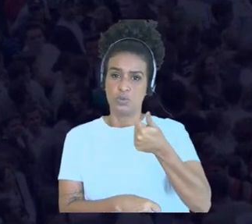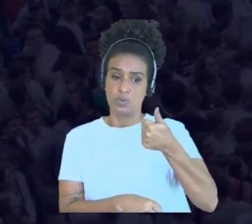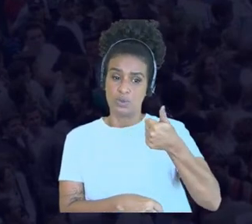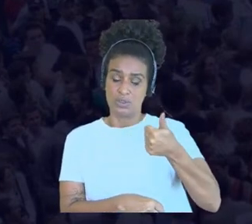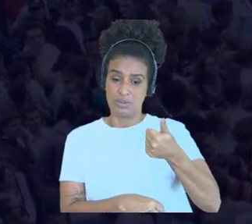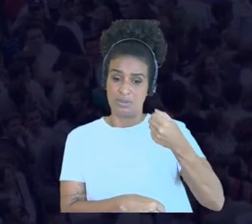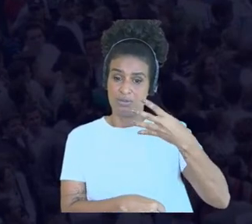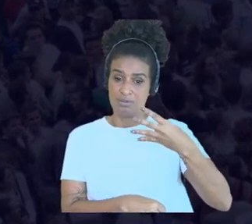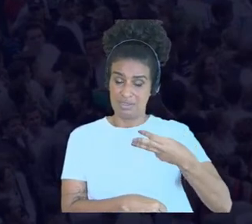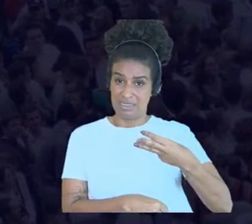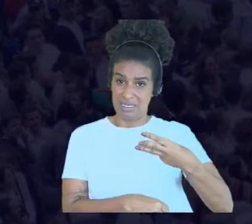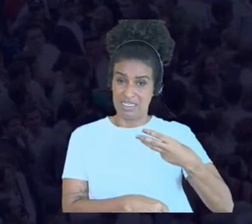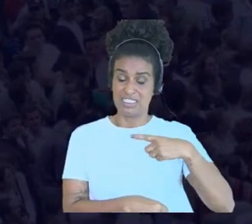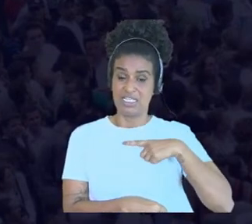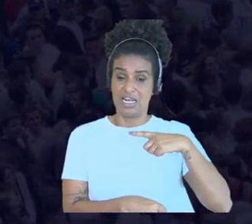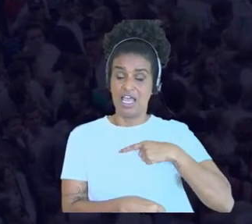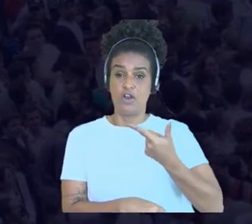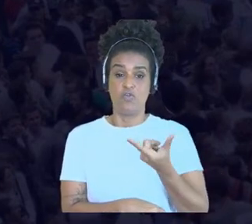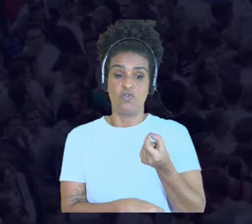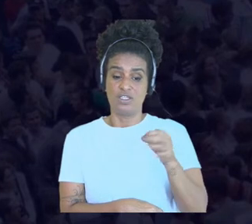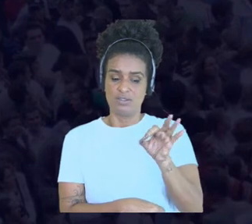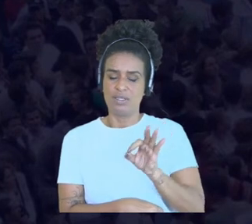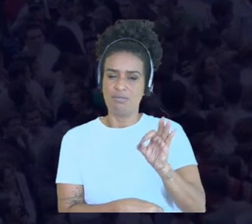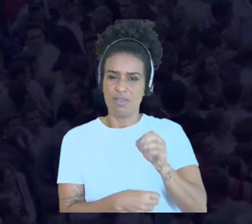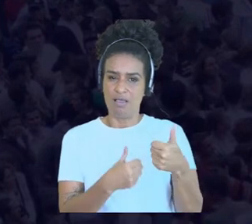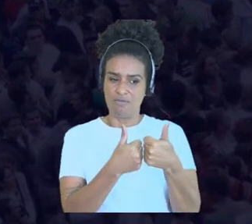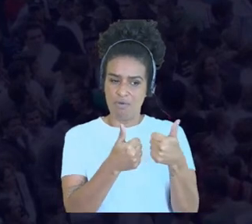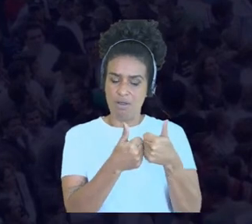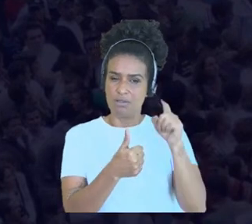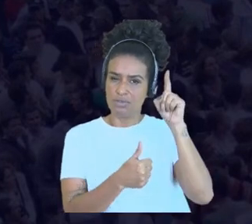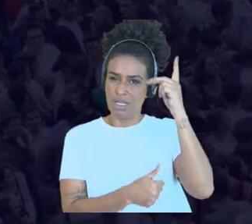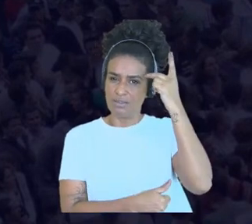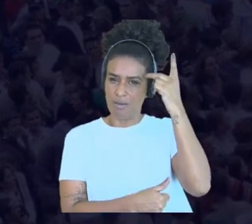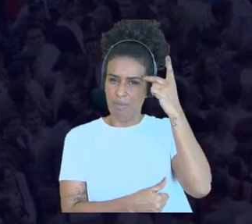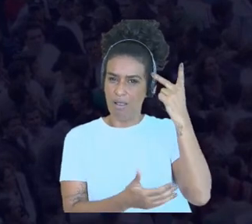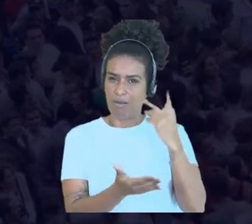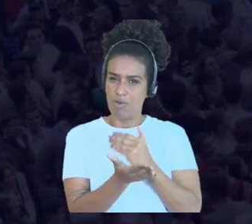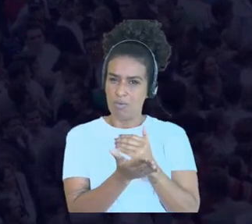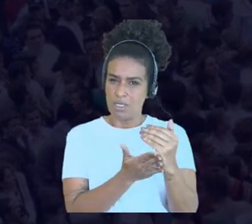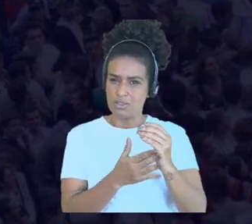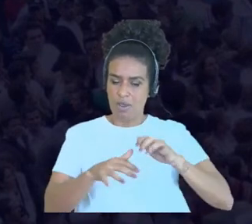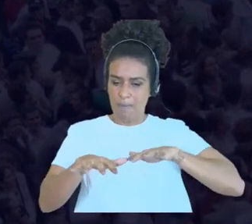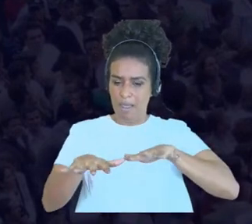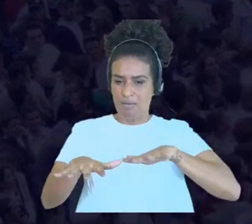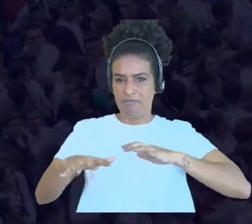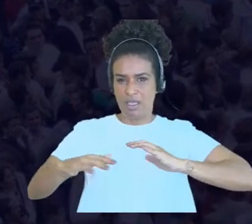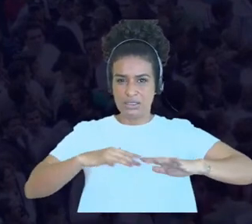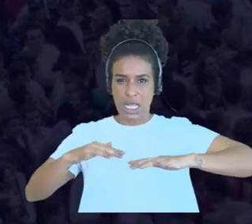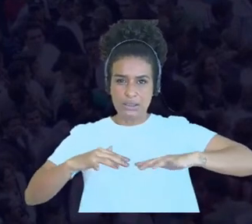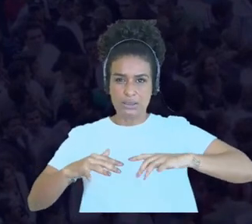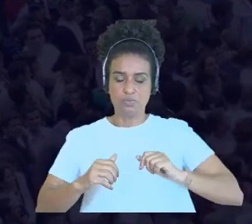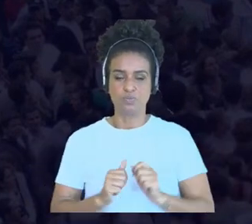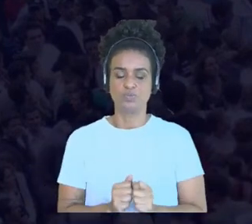20 centavos de São Paulo, e que ainda não acabou. Né? É isso. Muito obrigada.